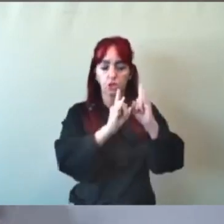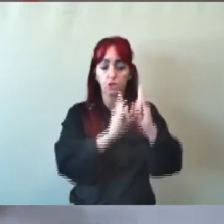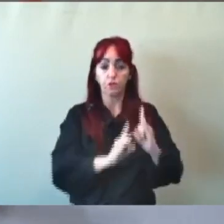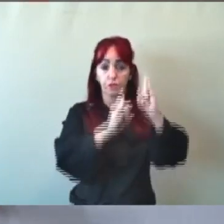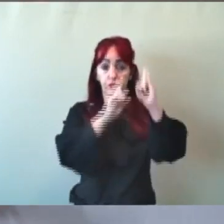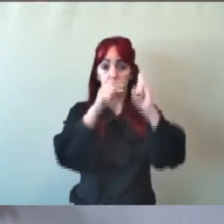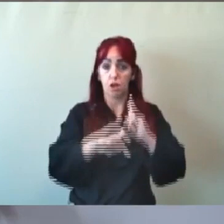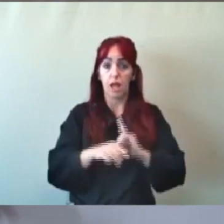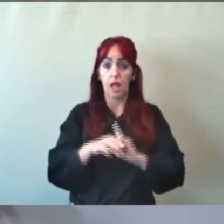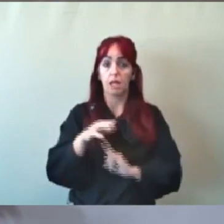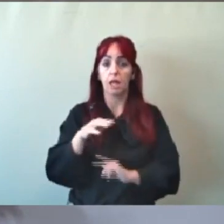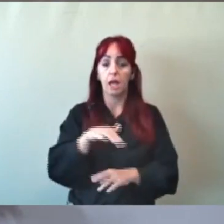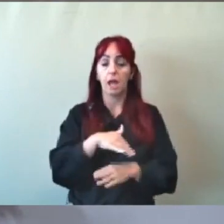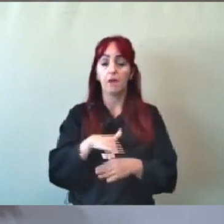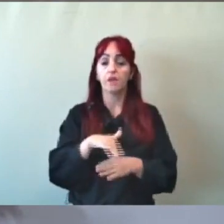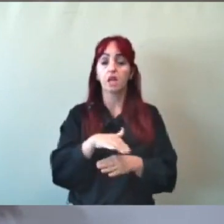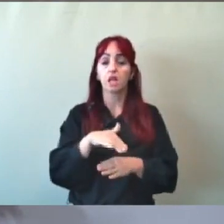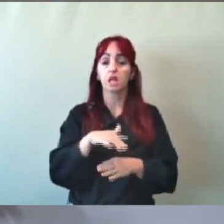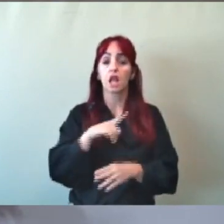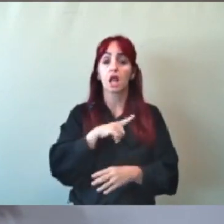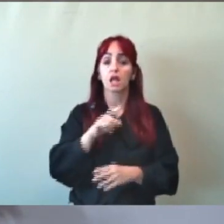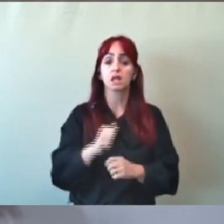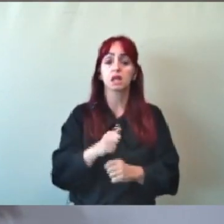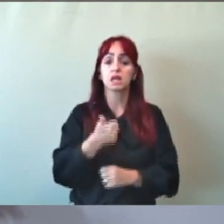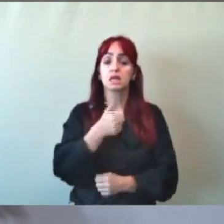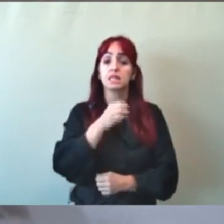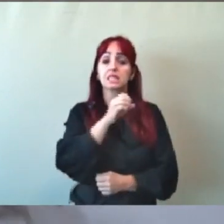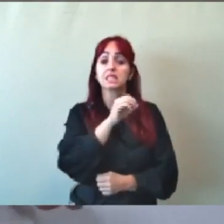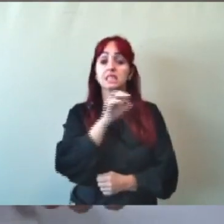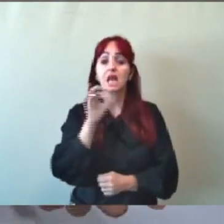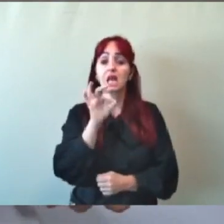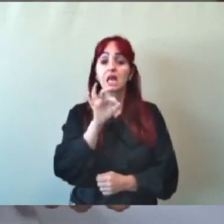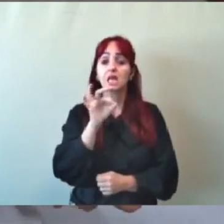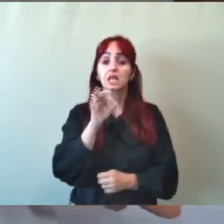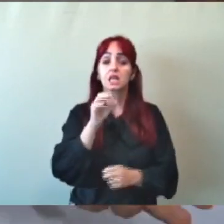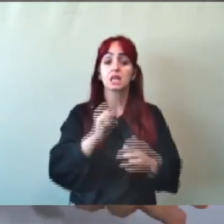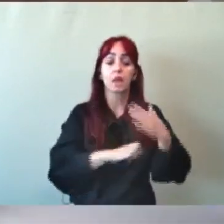empresas, 100 CNPJs.